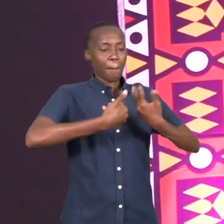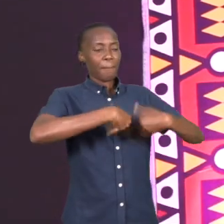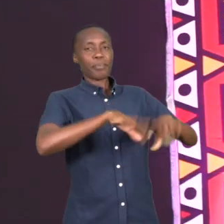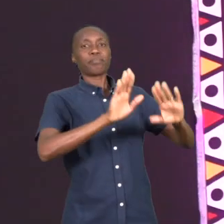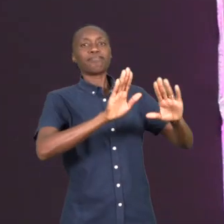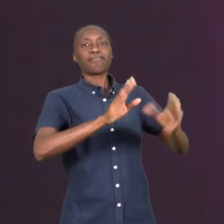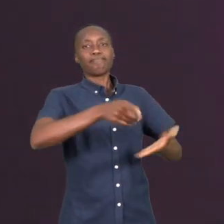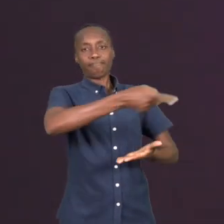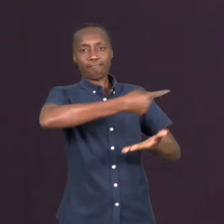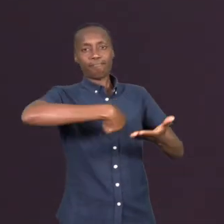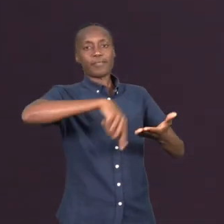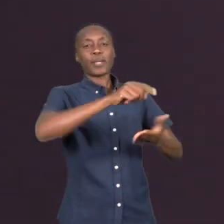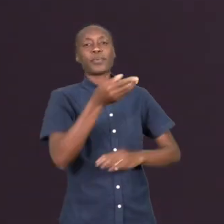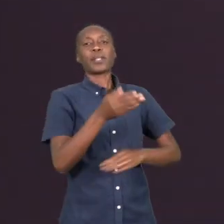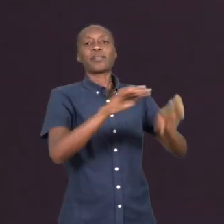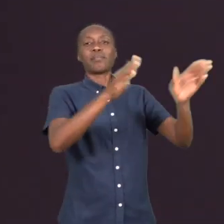Imaginem-se.